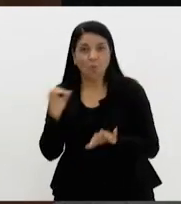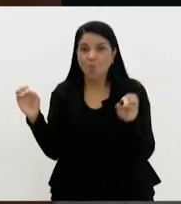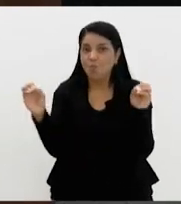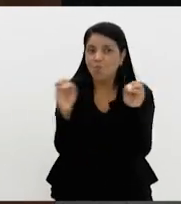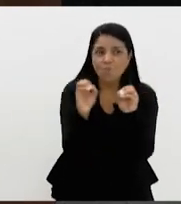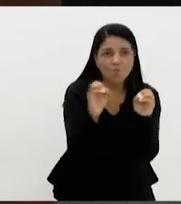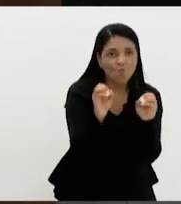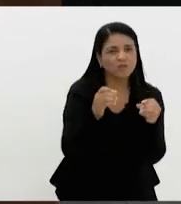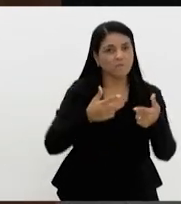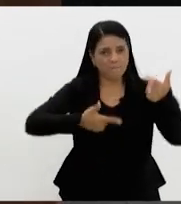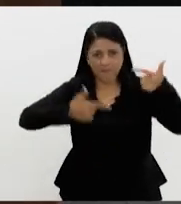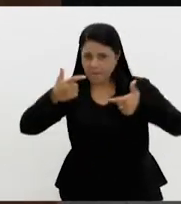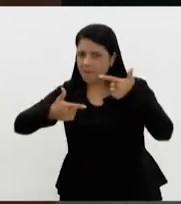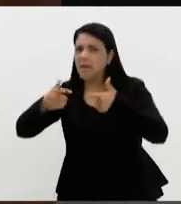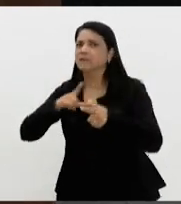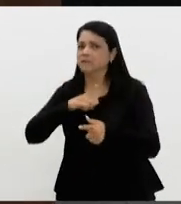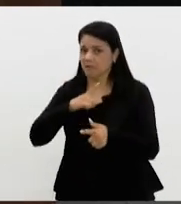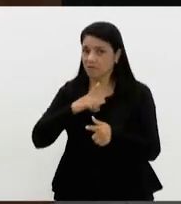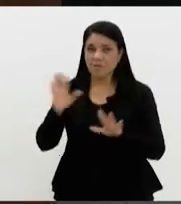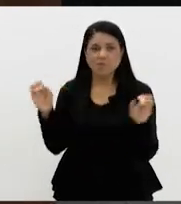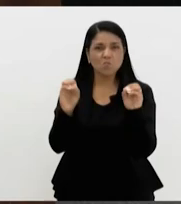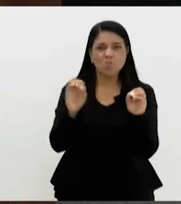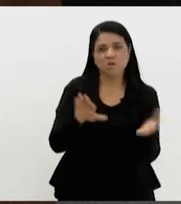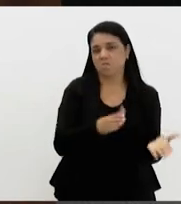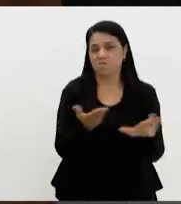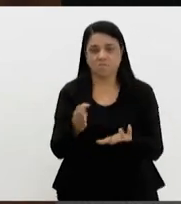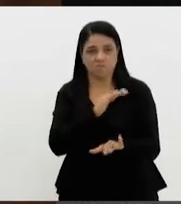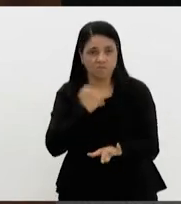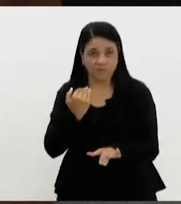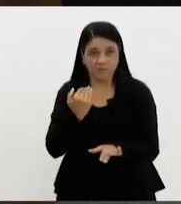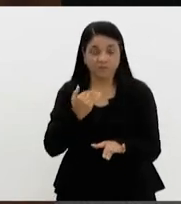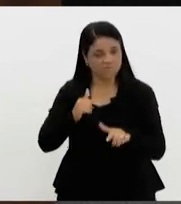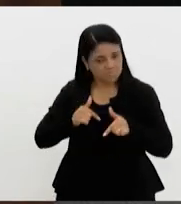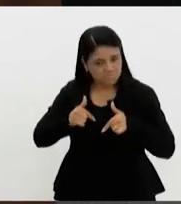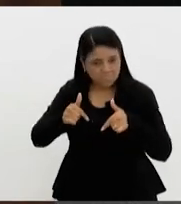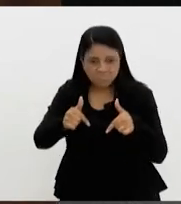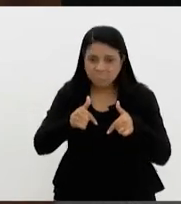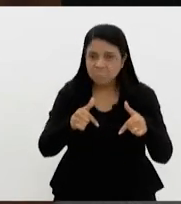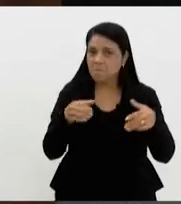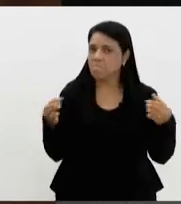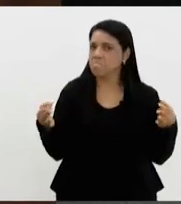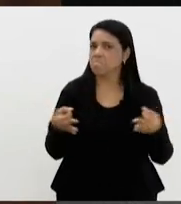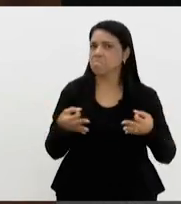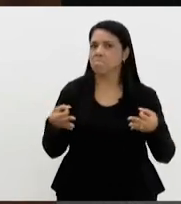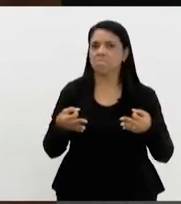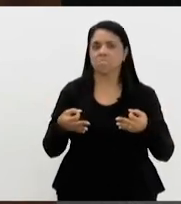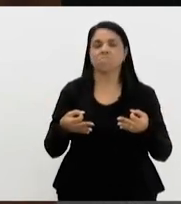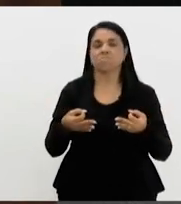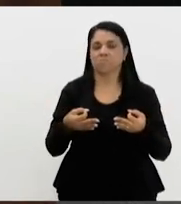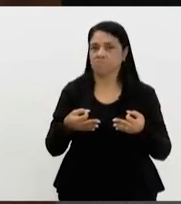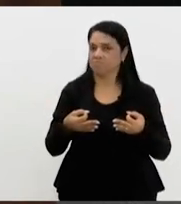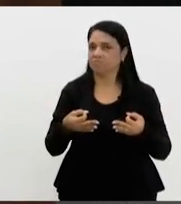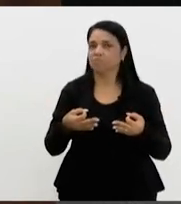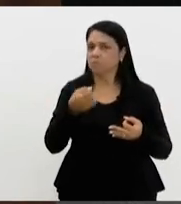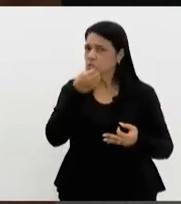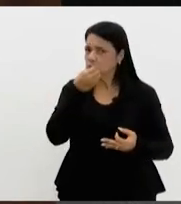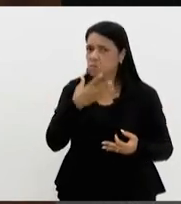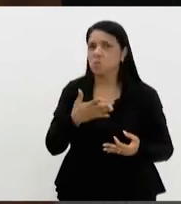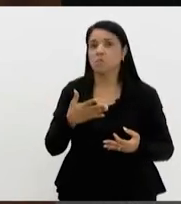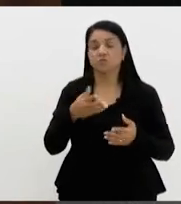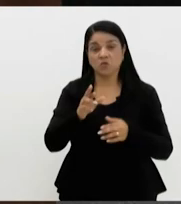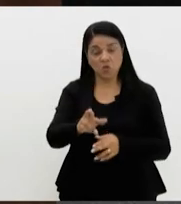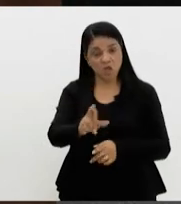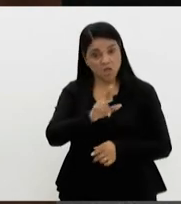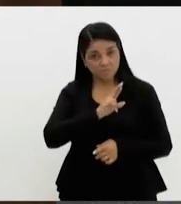teve tiroteio, etc. Foi uma operação muito bem feita, muito bem feita. O resultado